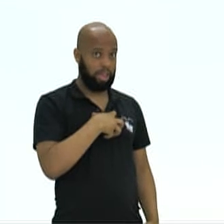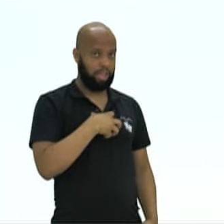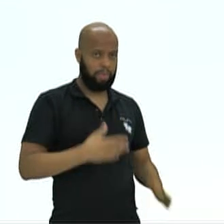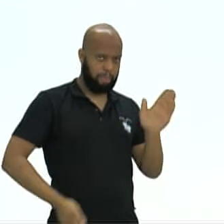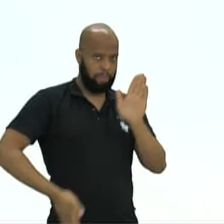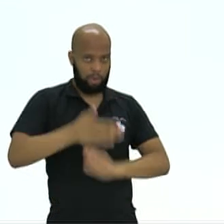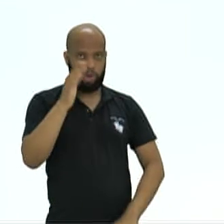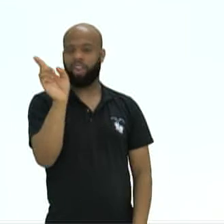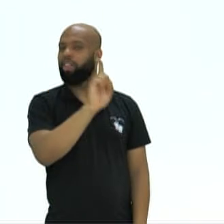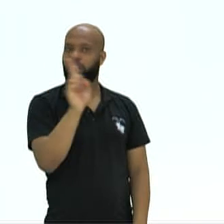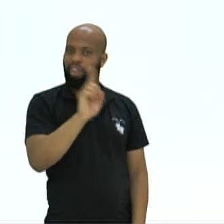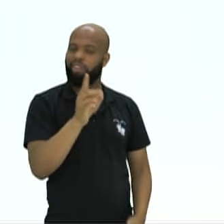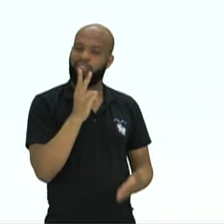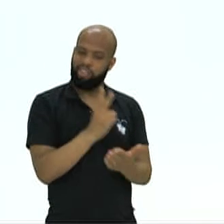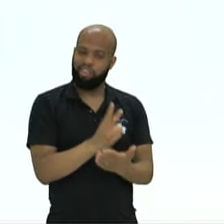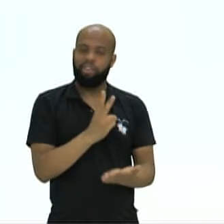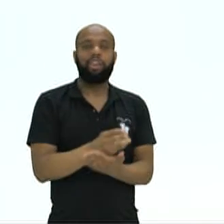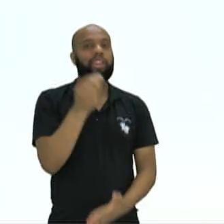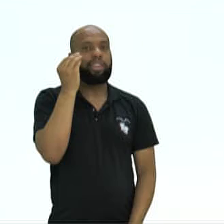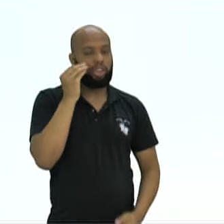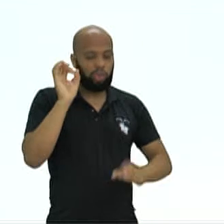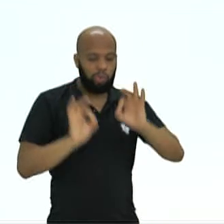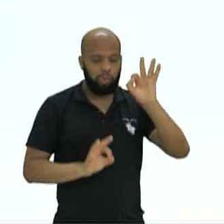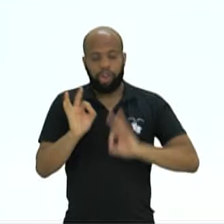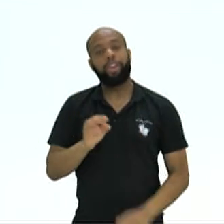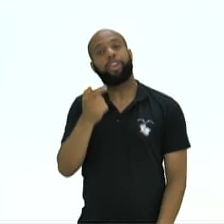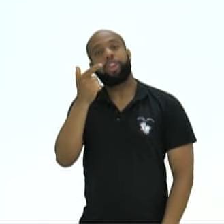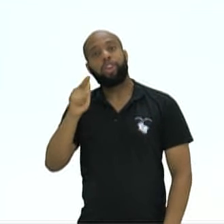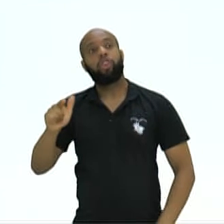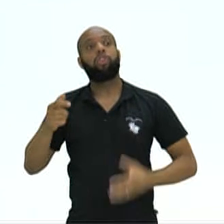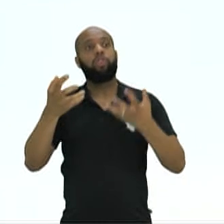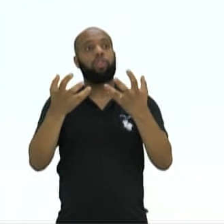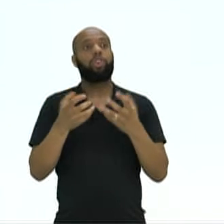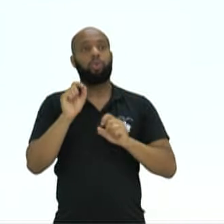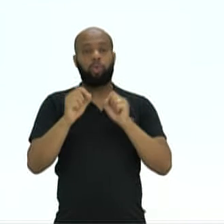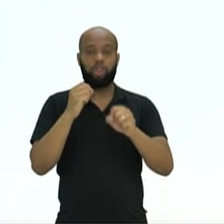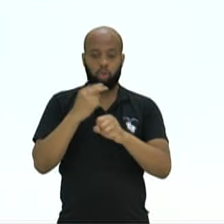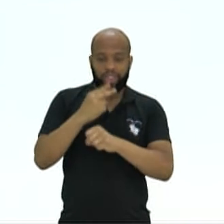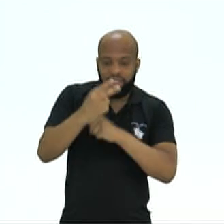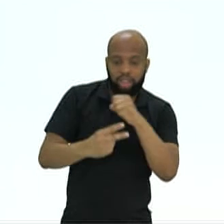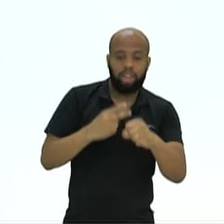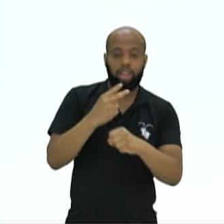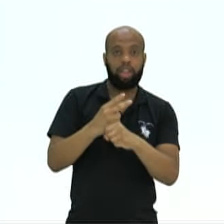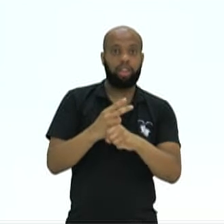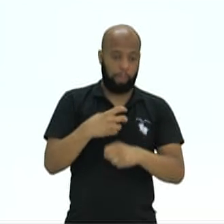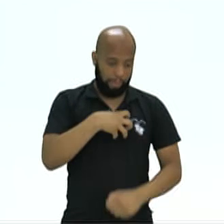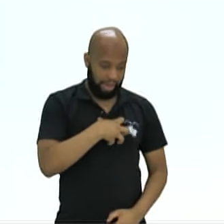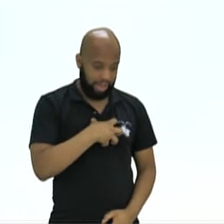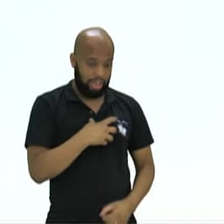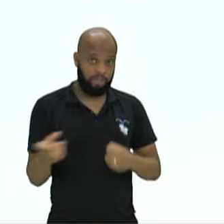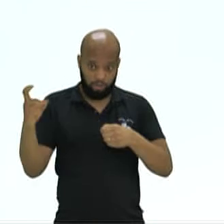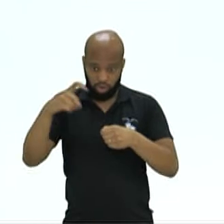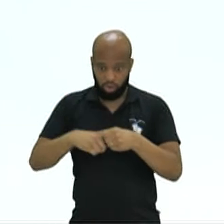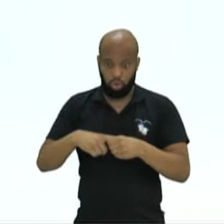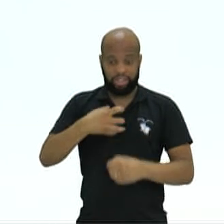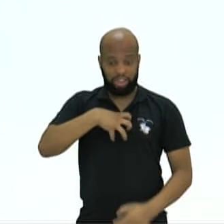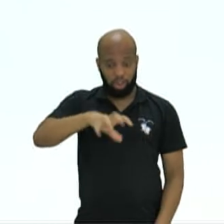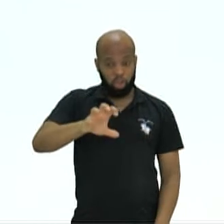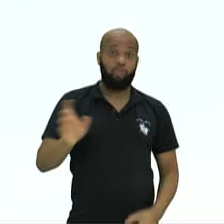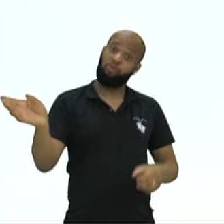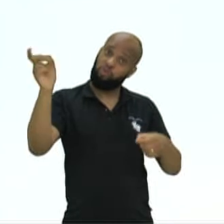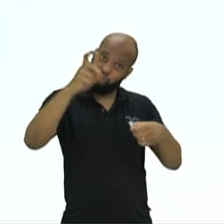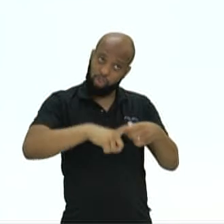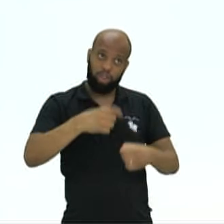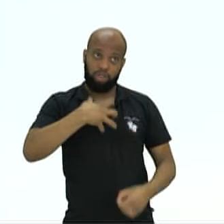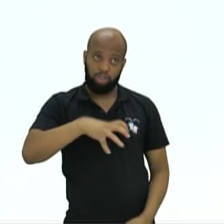felizes? Não! Vão se preparar novamente. Né? 2 anos depois de invadirem a Bahia, os holandeses voltaram a Salvador, olha só que